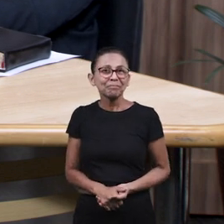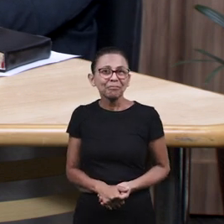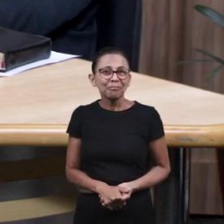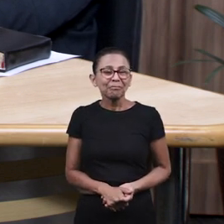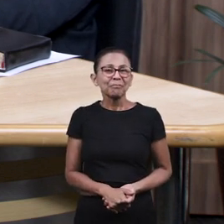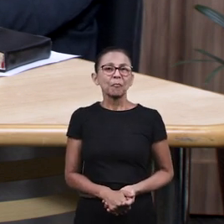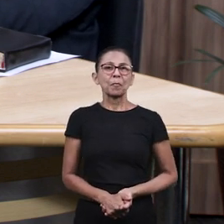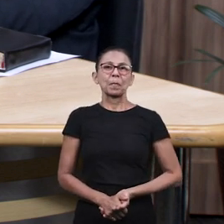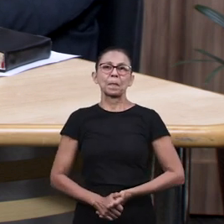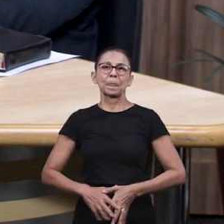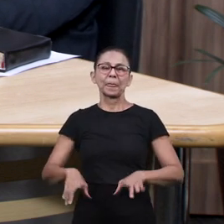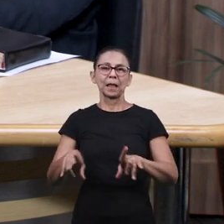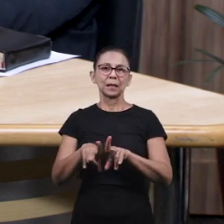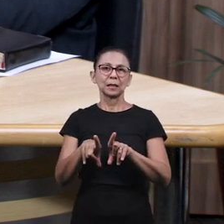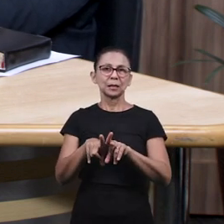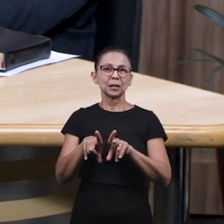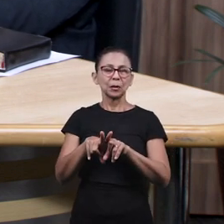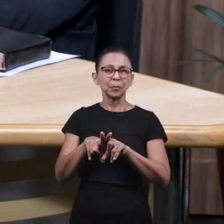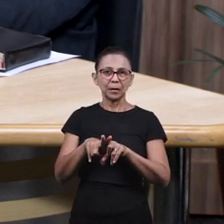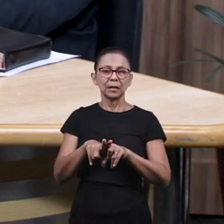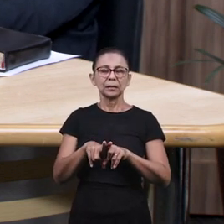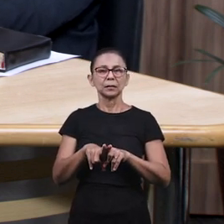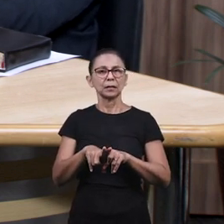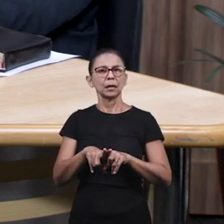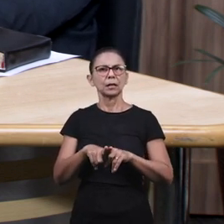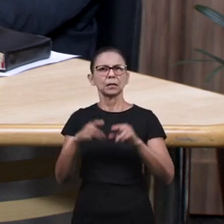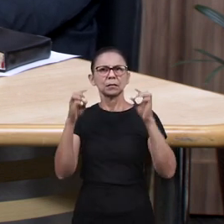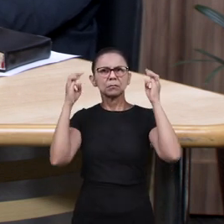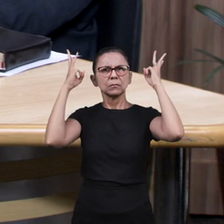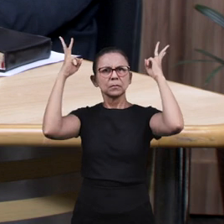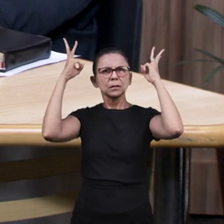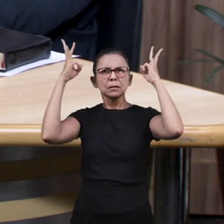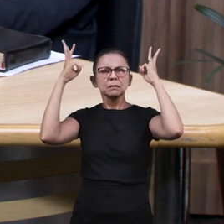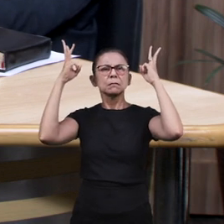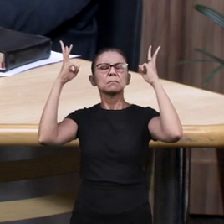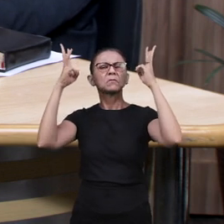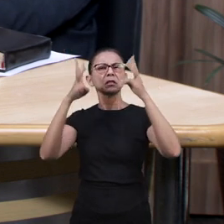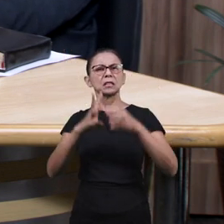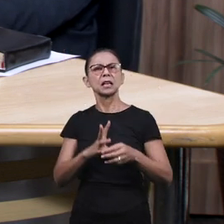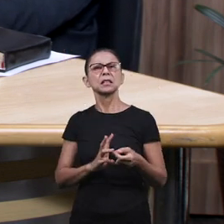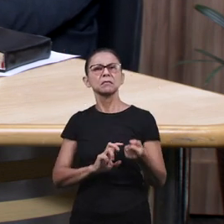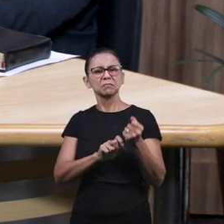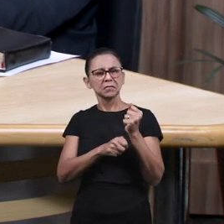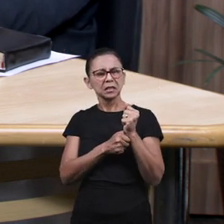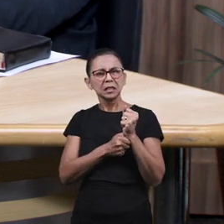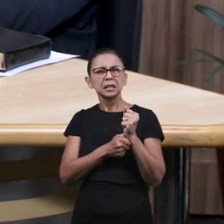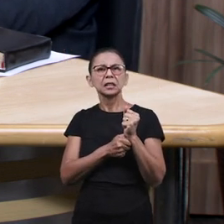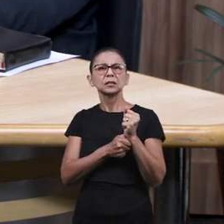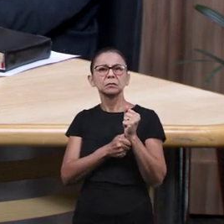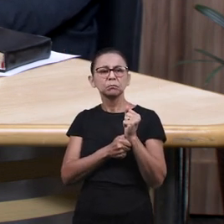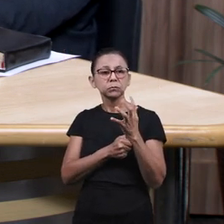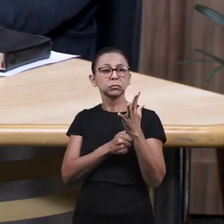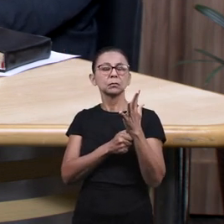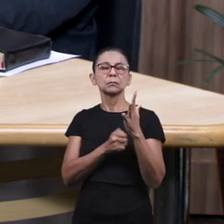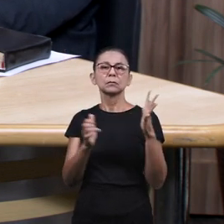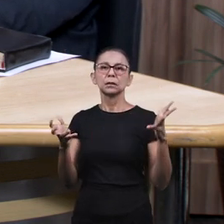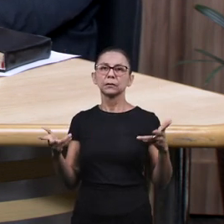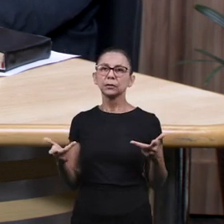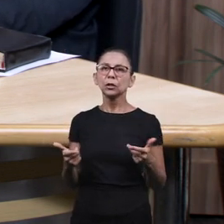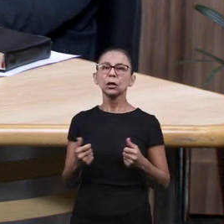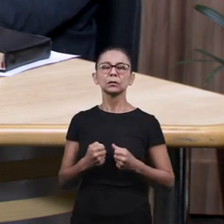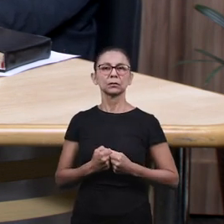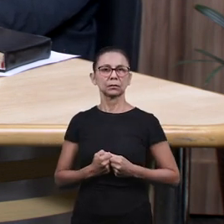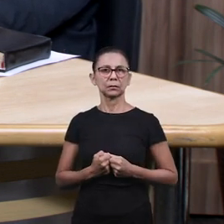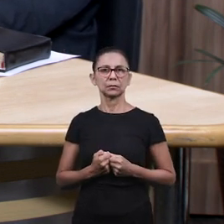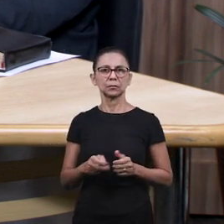Pentateuco. Ele teve o conhecimento de mistérios, de coisas extraordinárias. E o Espírito Santo revelou e ele escreveu, inspirado pelo Espírito Santo. Os